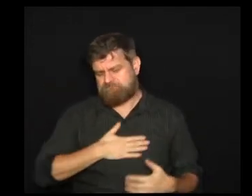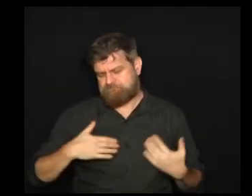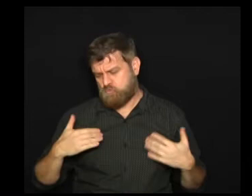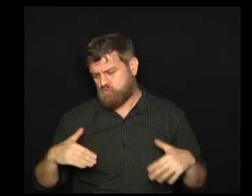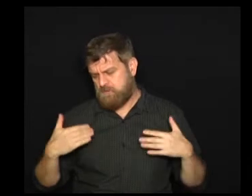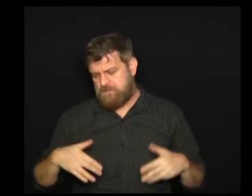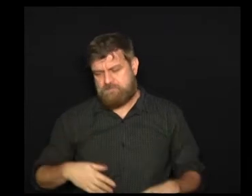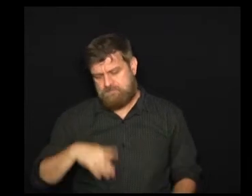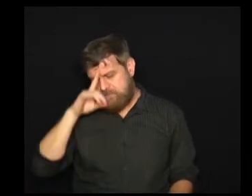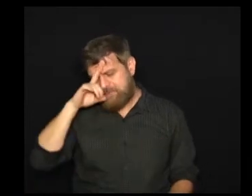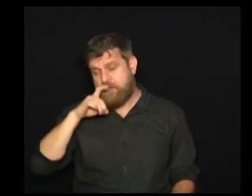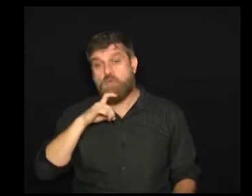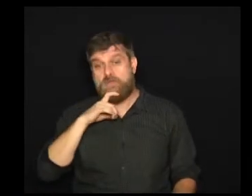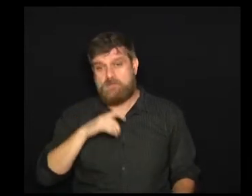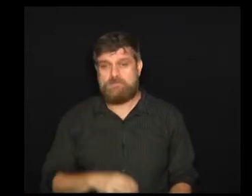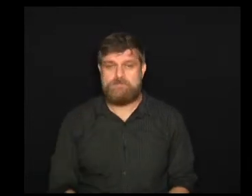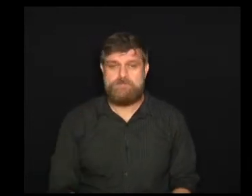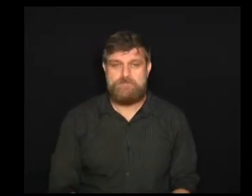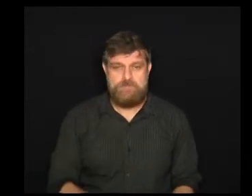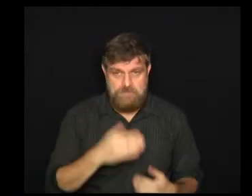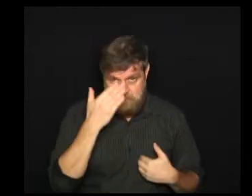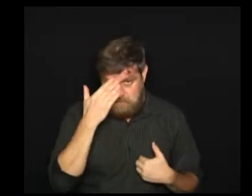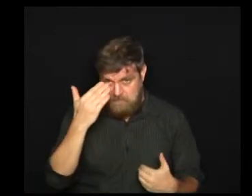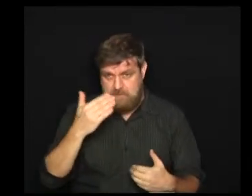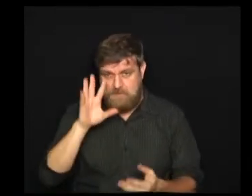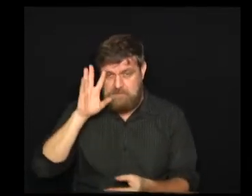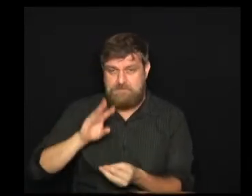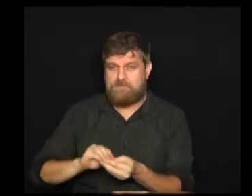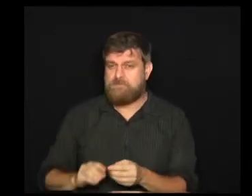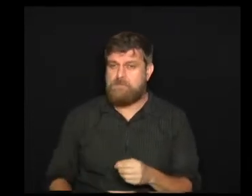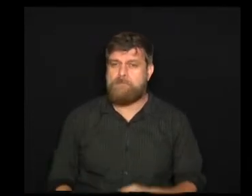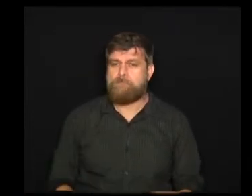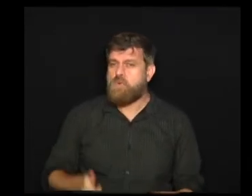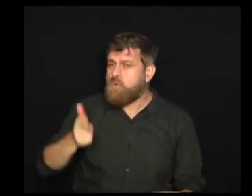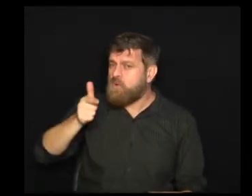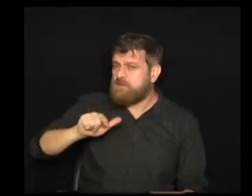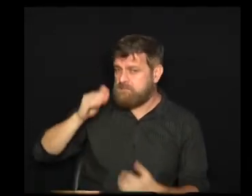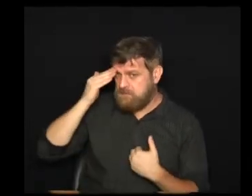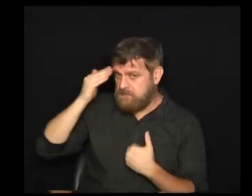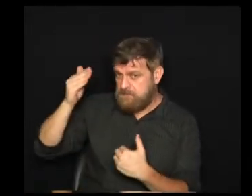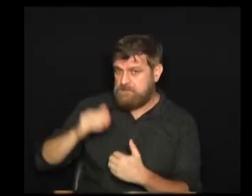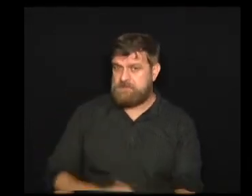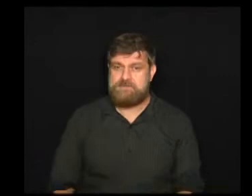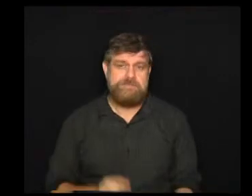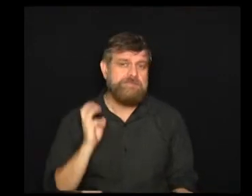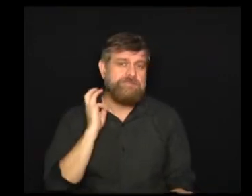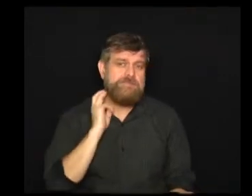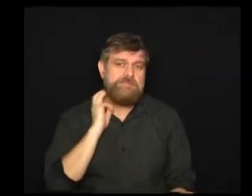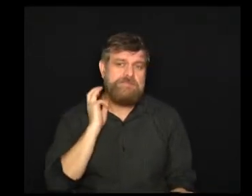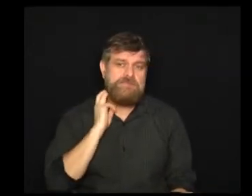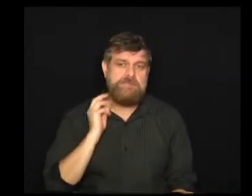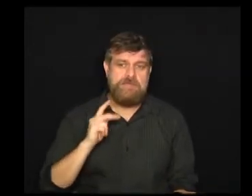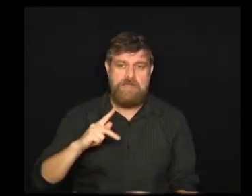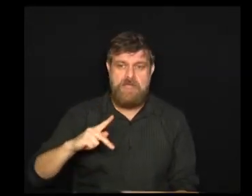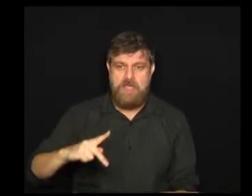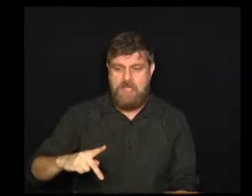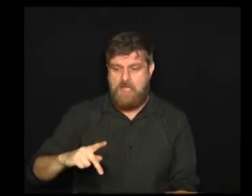joia? Obrigado, gente. Ok, muito obrigado mais uma vez aí ao Paulo